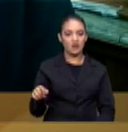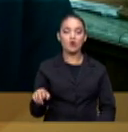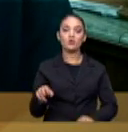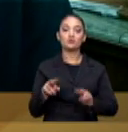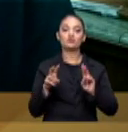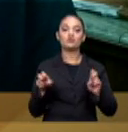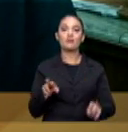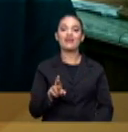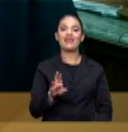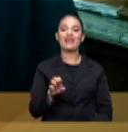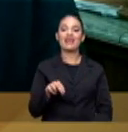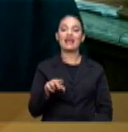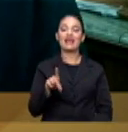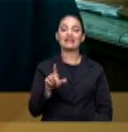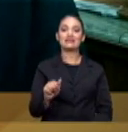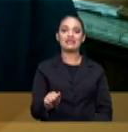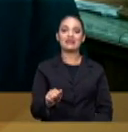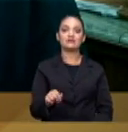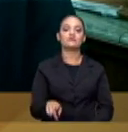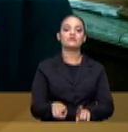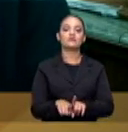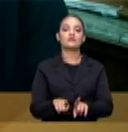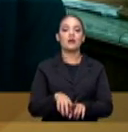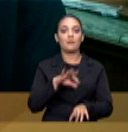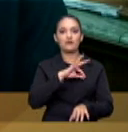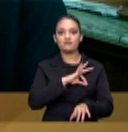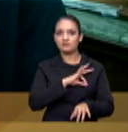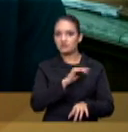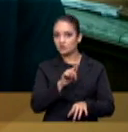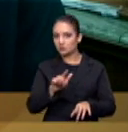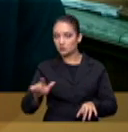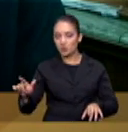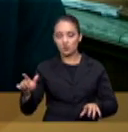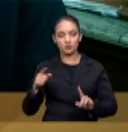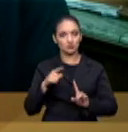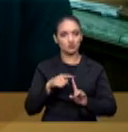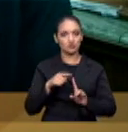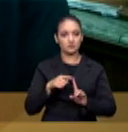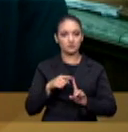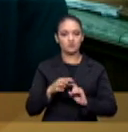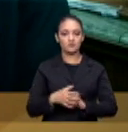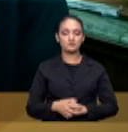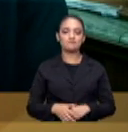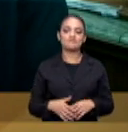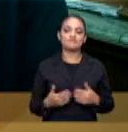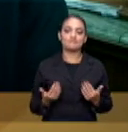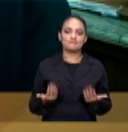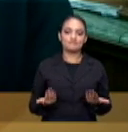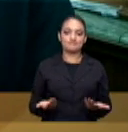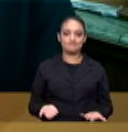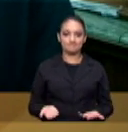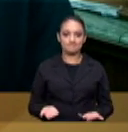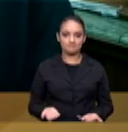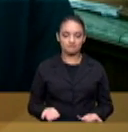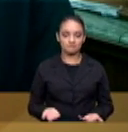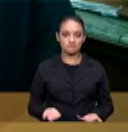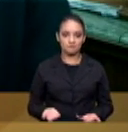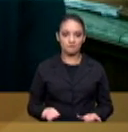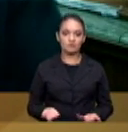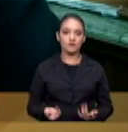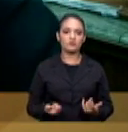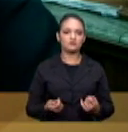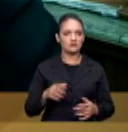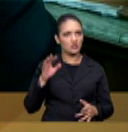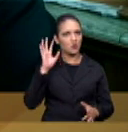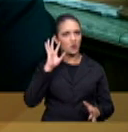renda e proventos de qualquer natureza. Então, forçoso é concluir